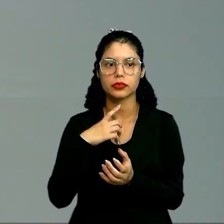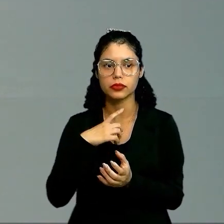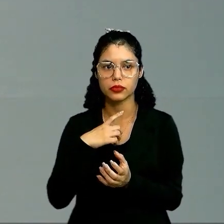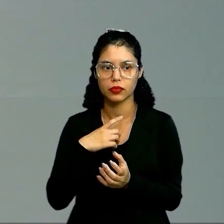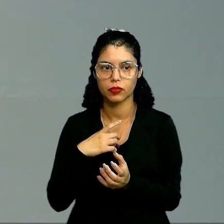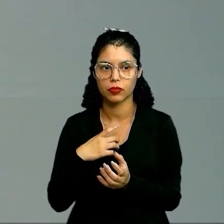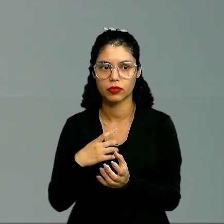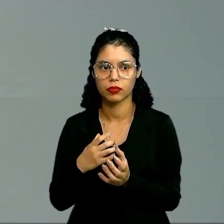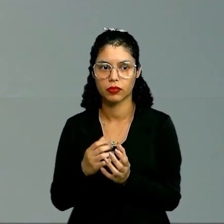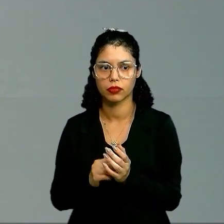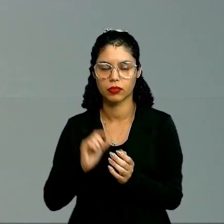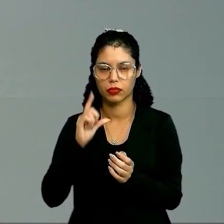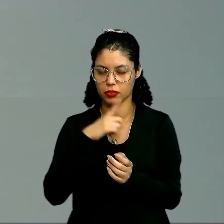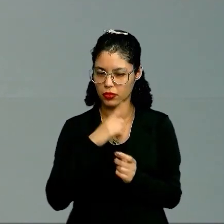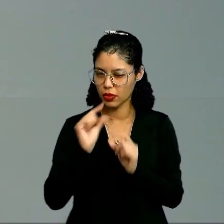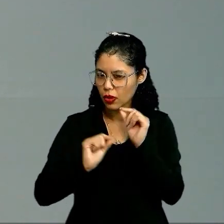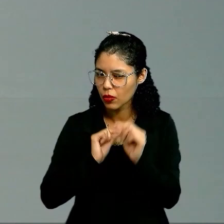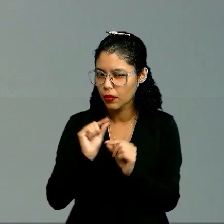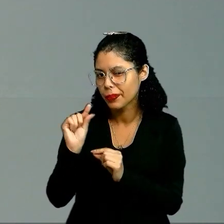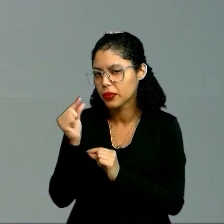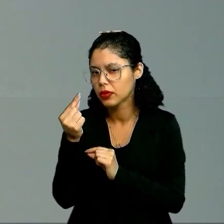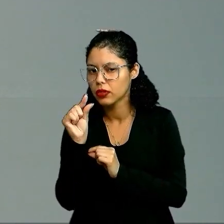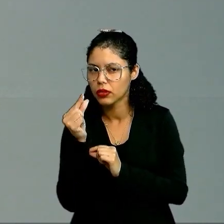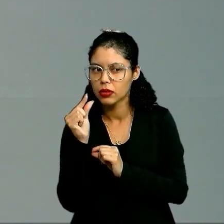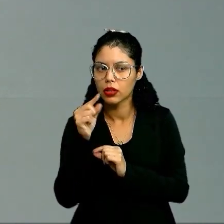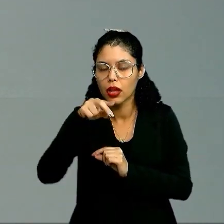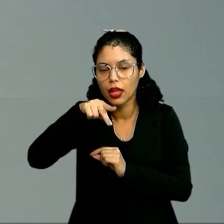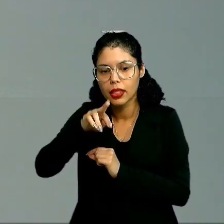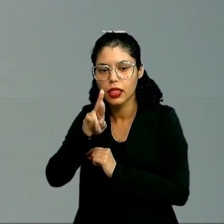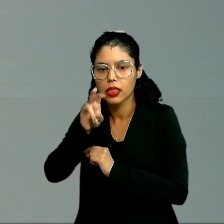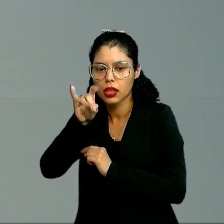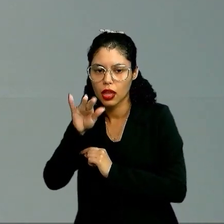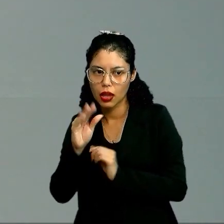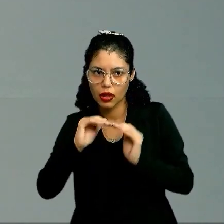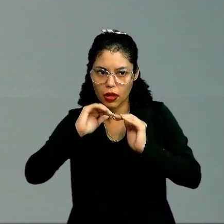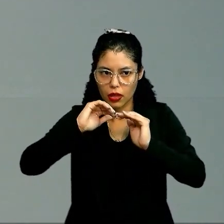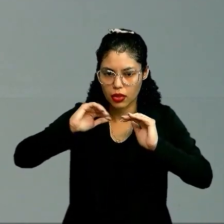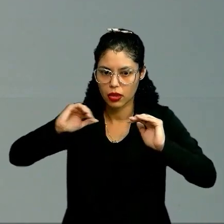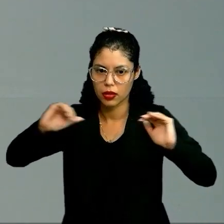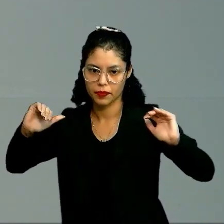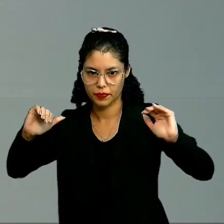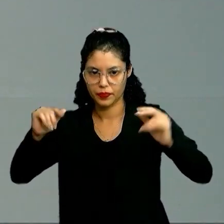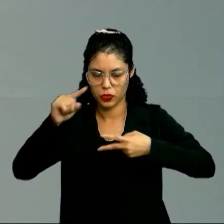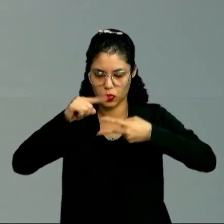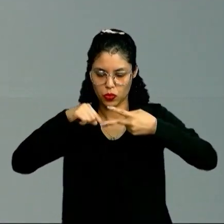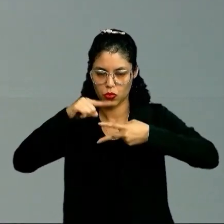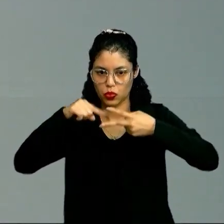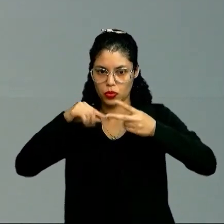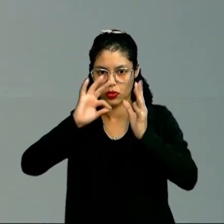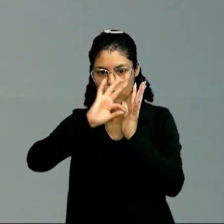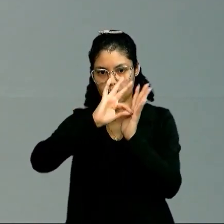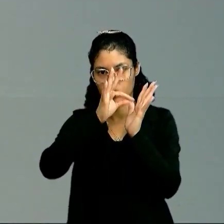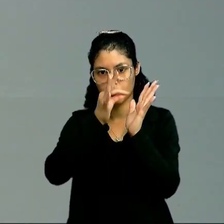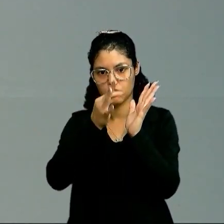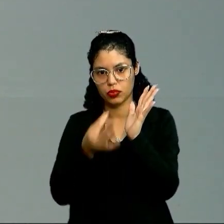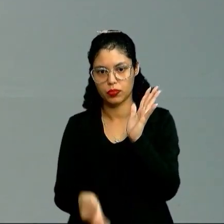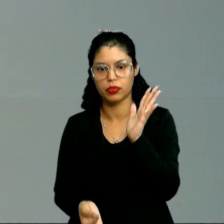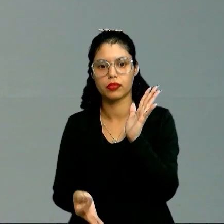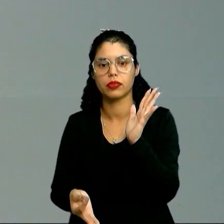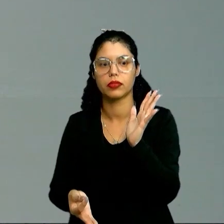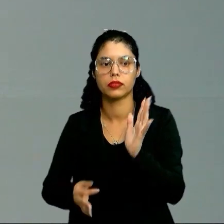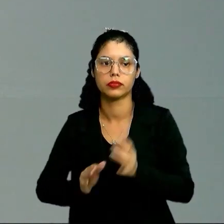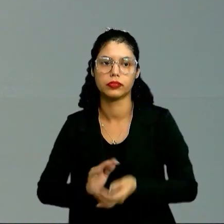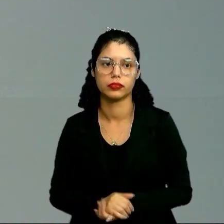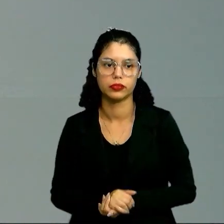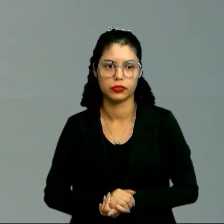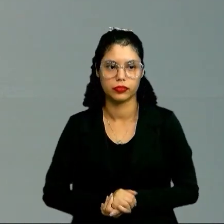uma cicatriz não, né? Uma nervura ali que vai separar os dois para a folha poder cair e entrar